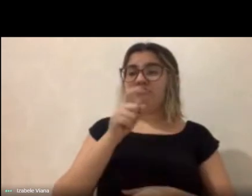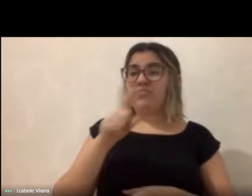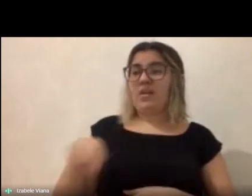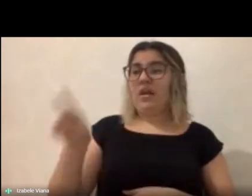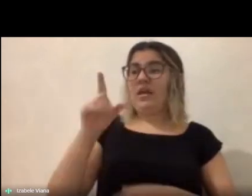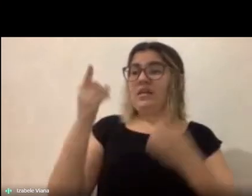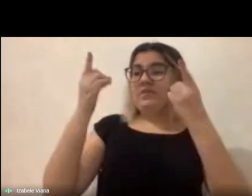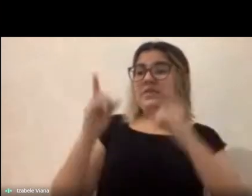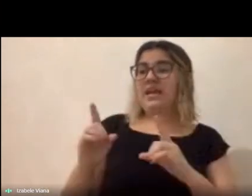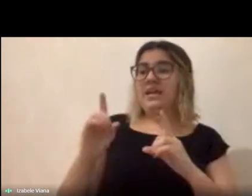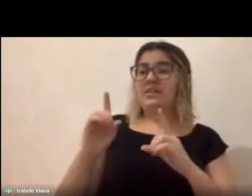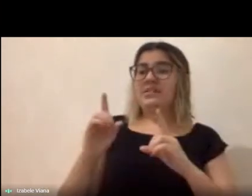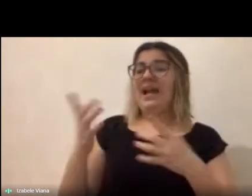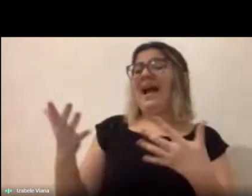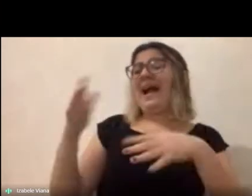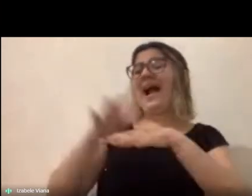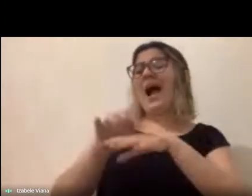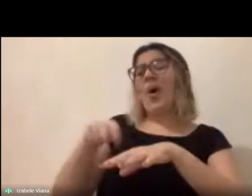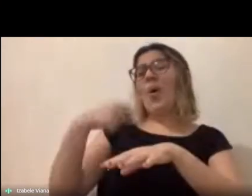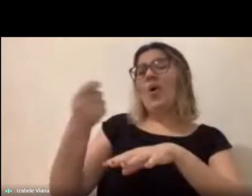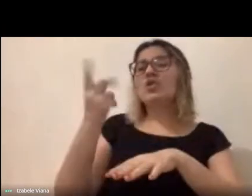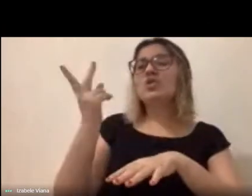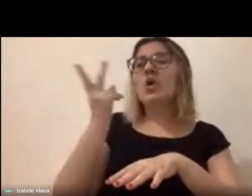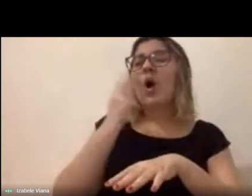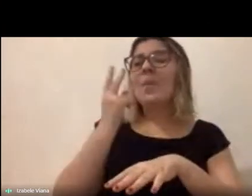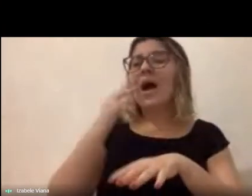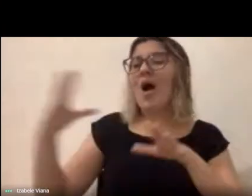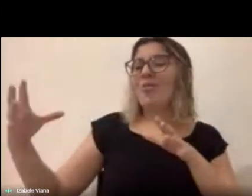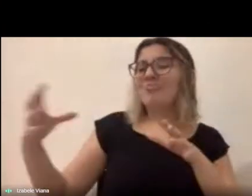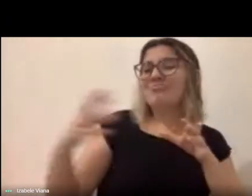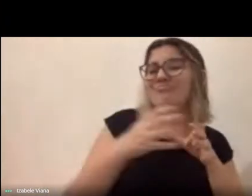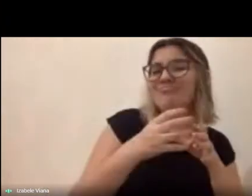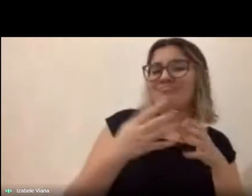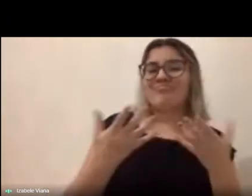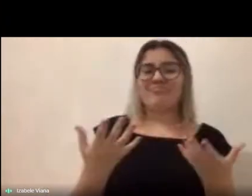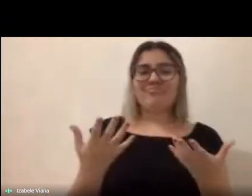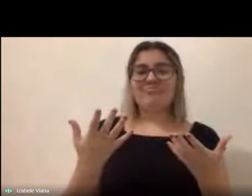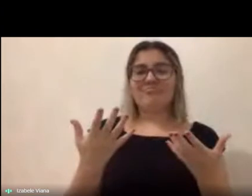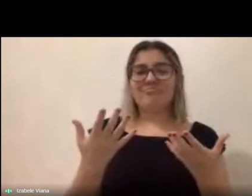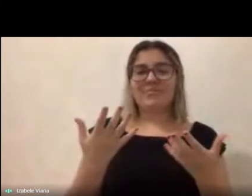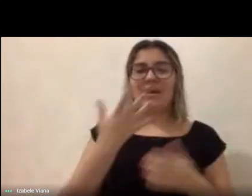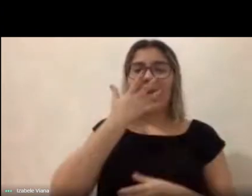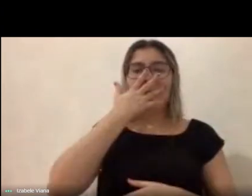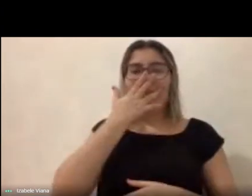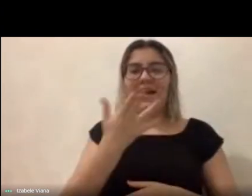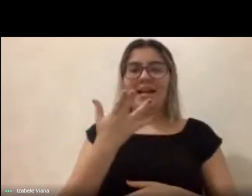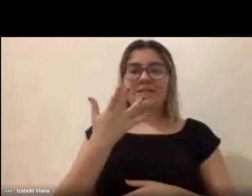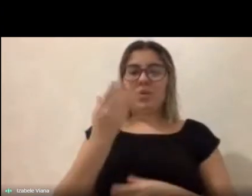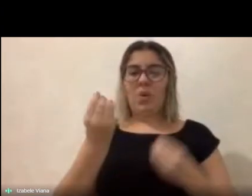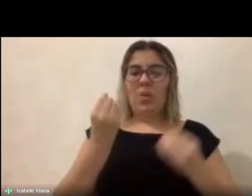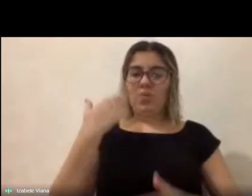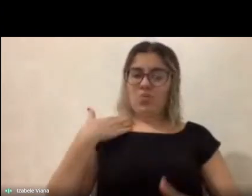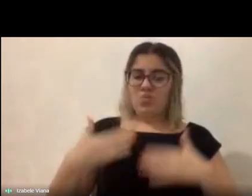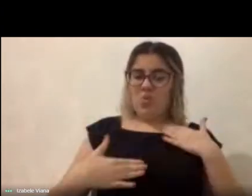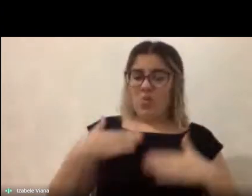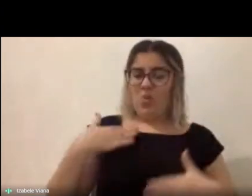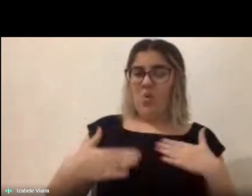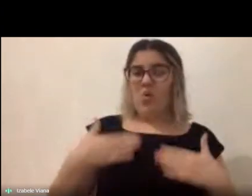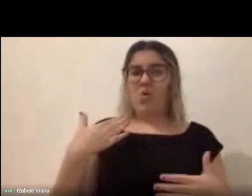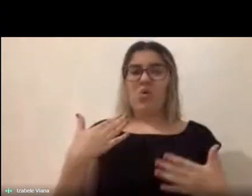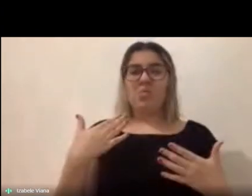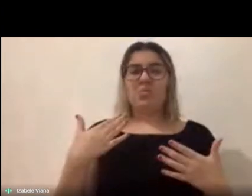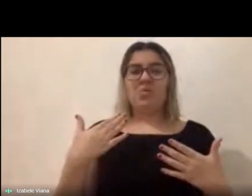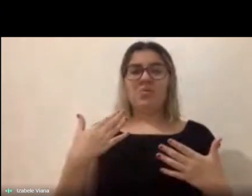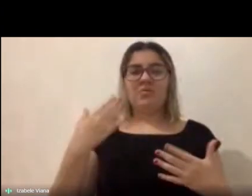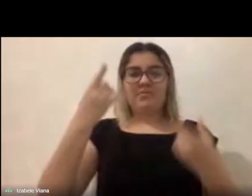bandeja a ofertar no culto desse corpo, Def que eles pensam que é, né? E